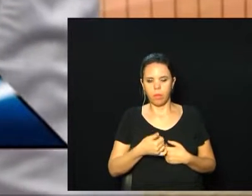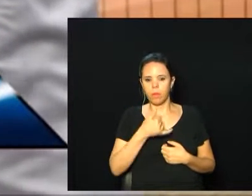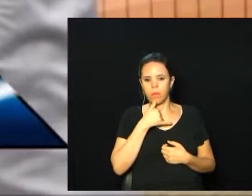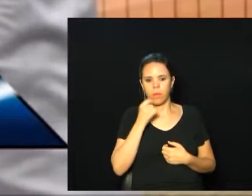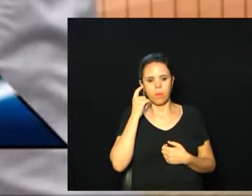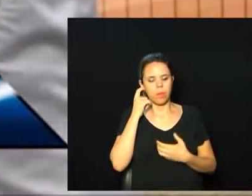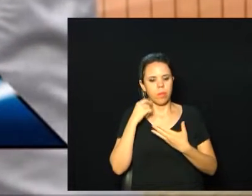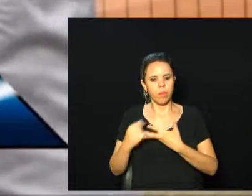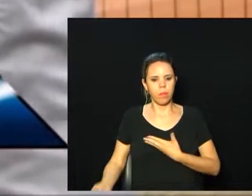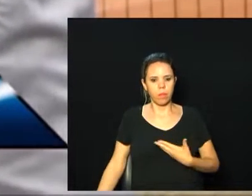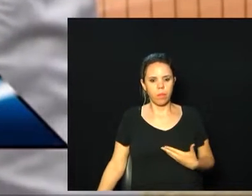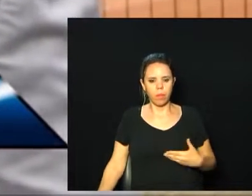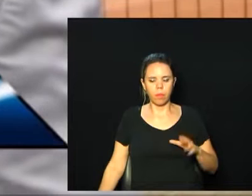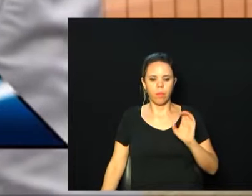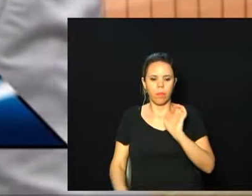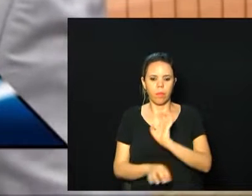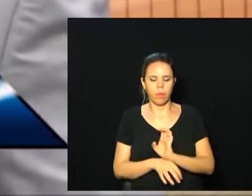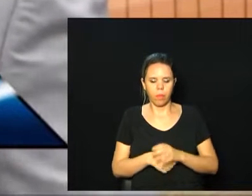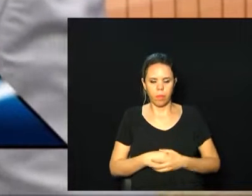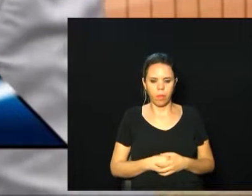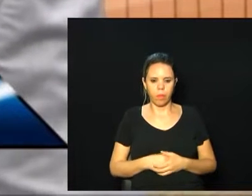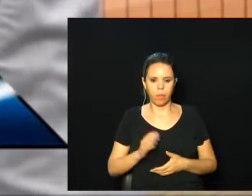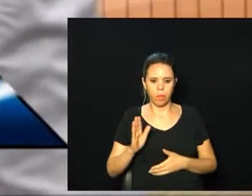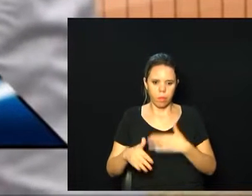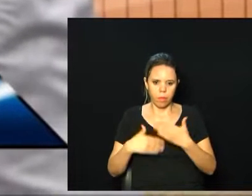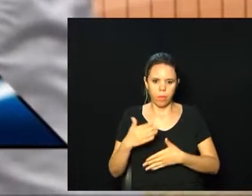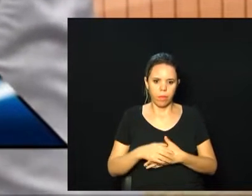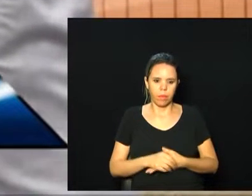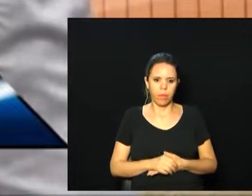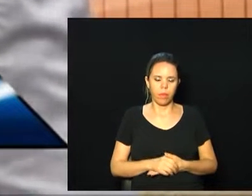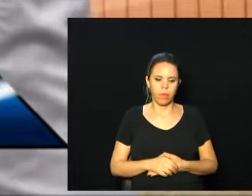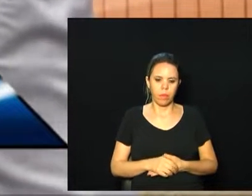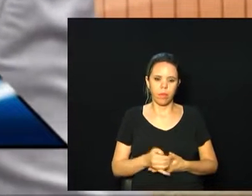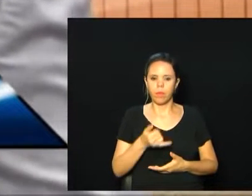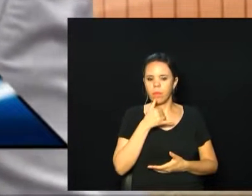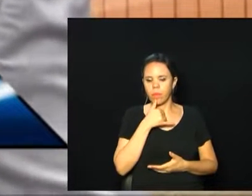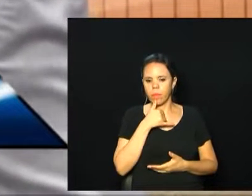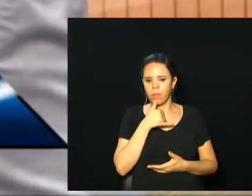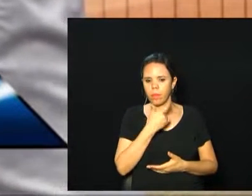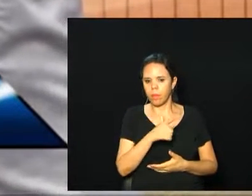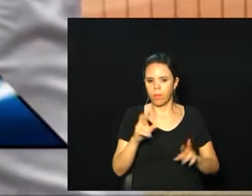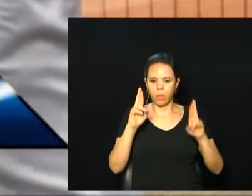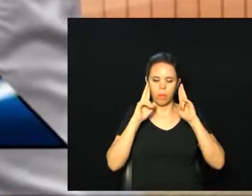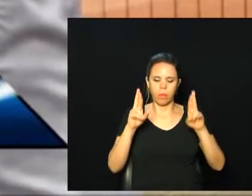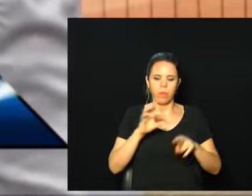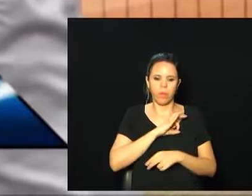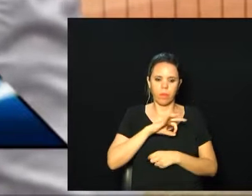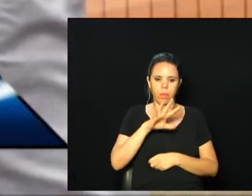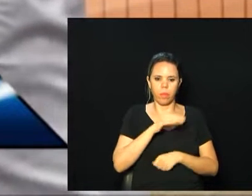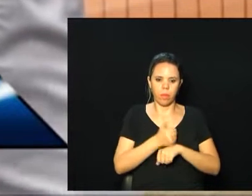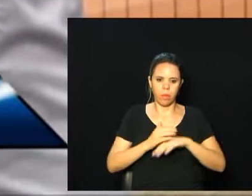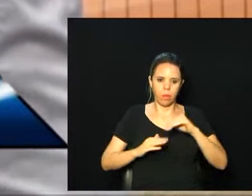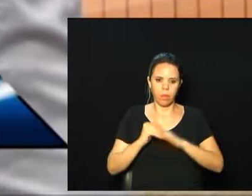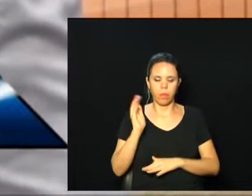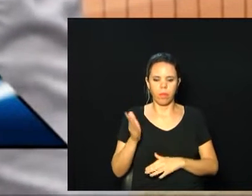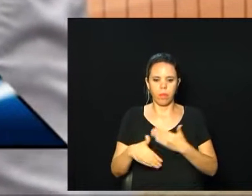o governo do Estado já vem, infelizmente, desrespeitando esses policiais, esses profissionais,